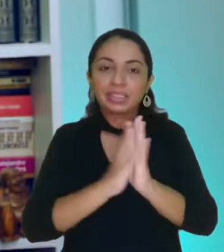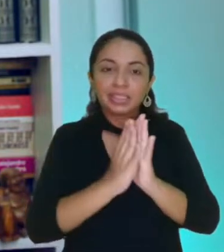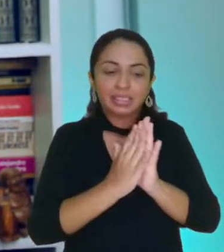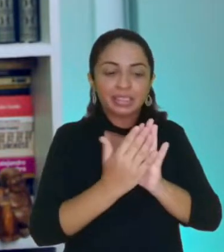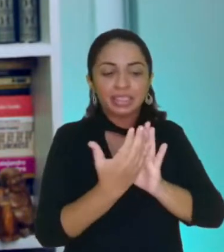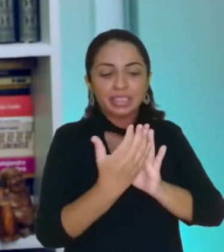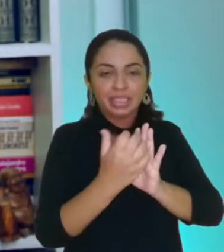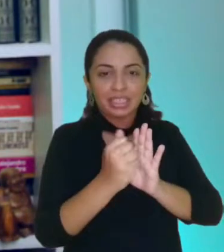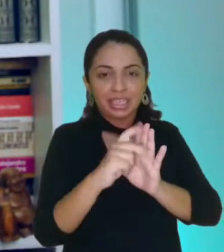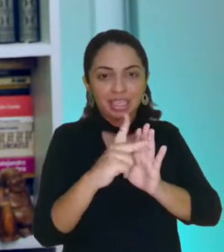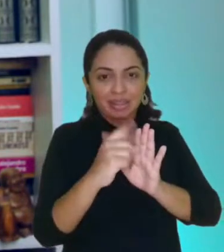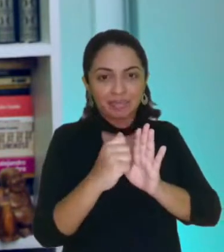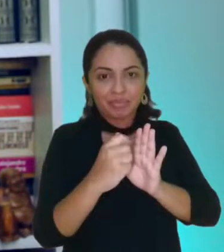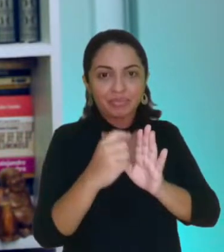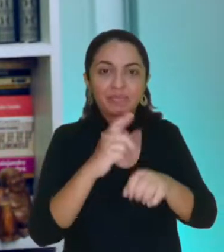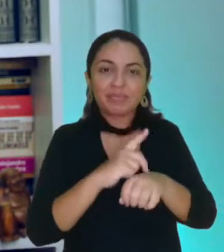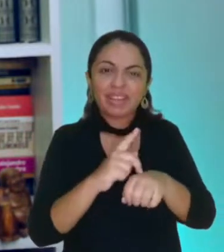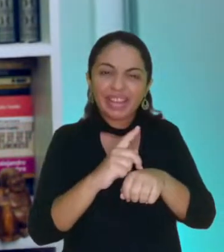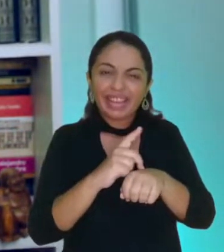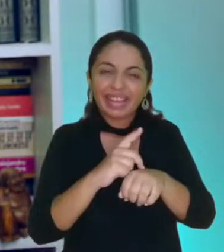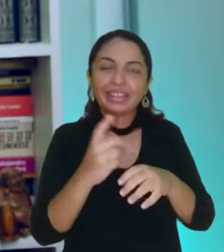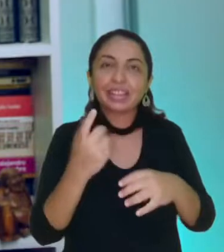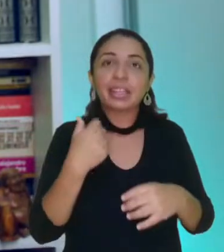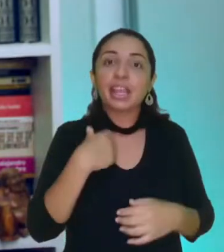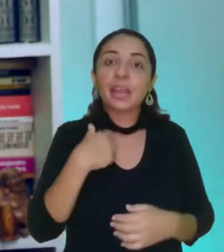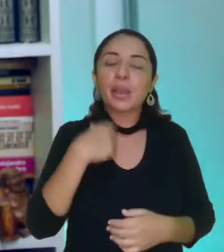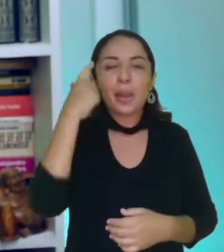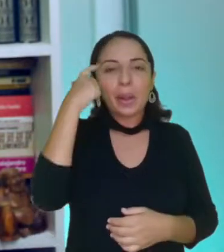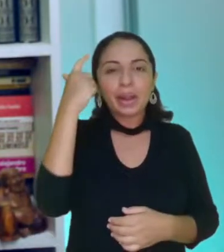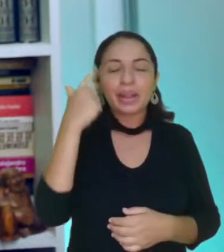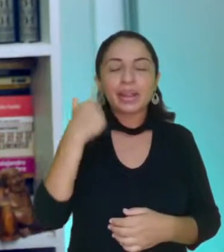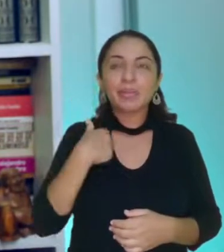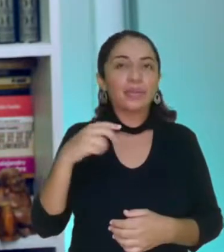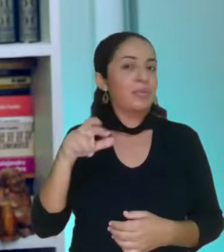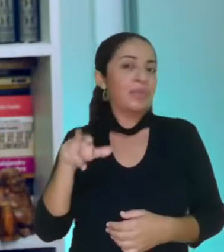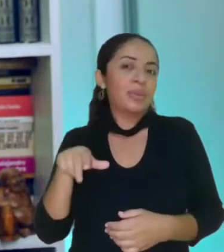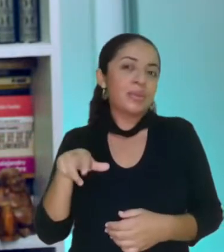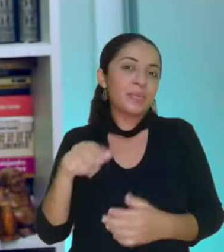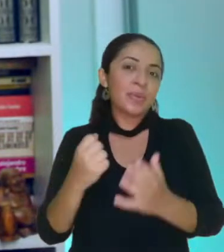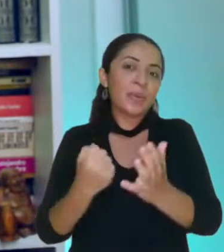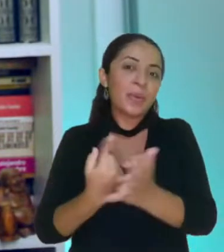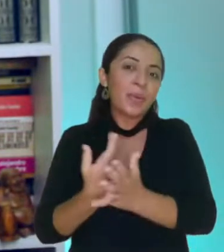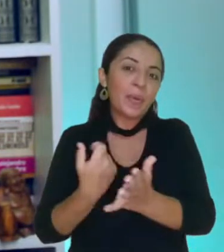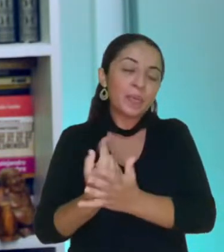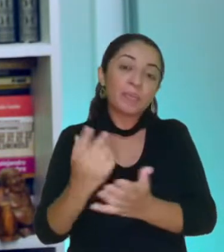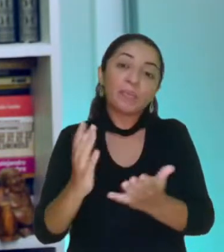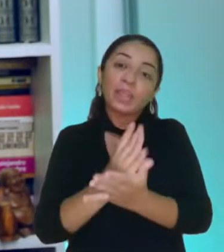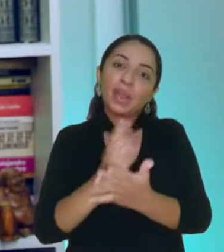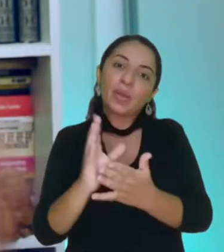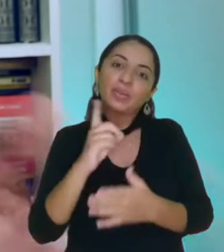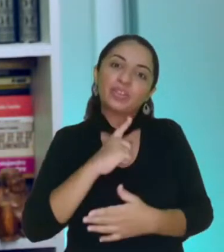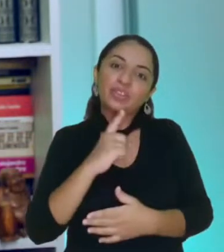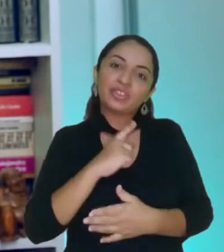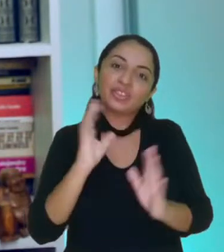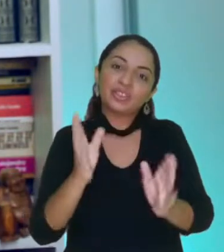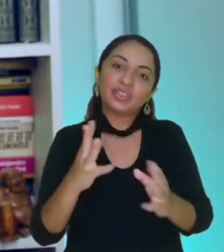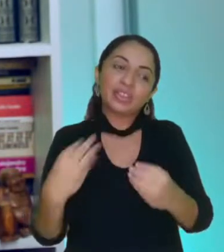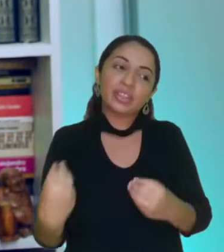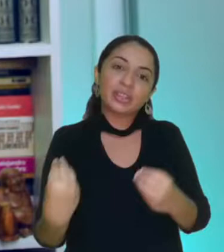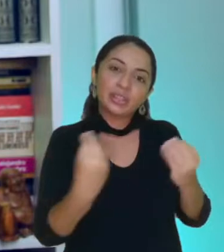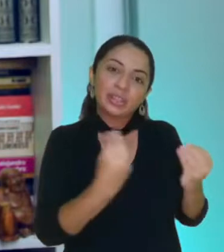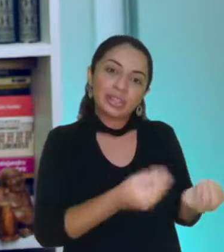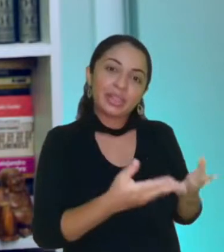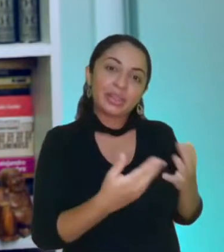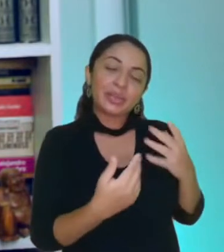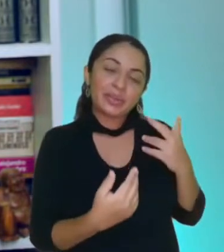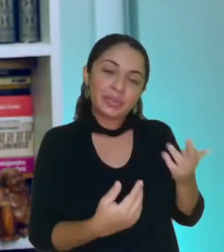diferente, capa preta. E eu lembro que eu e minha irmã a gente comprou muitos desses livros no sebo. Alguns eu até tinha aqui, mas acabei dando para ele,